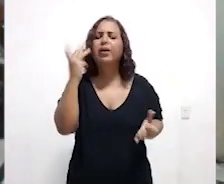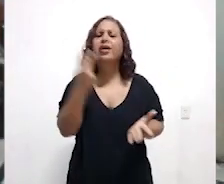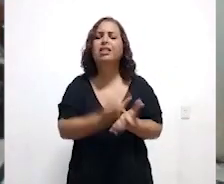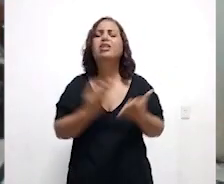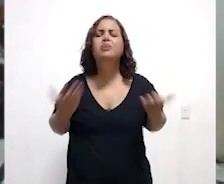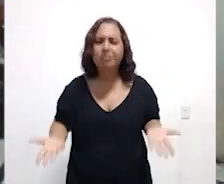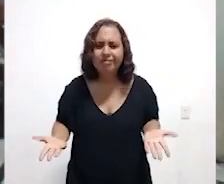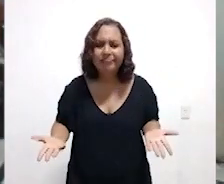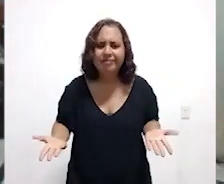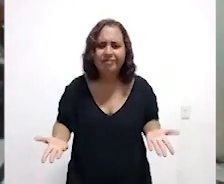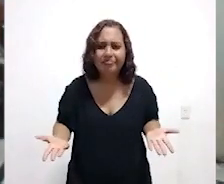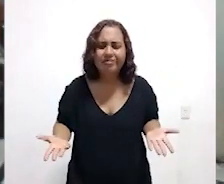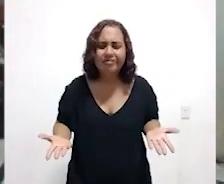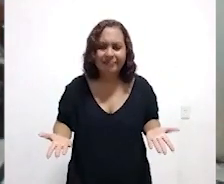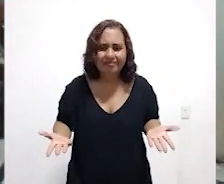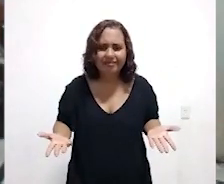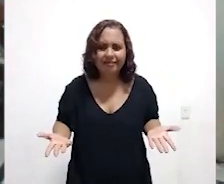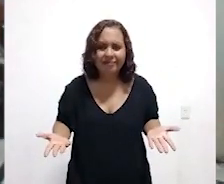momento?